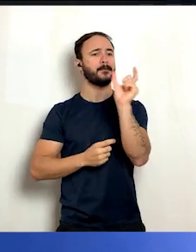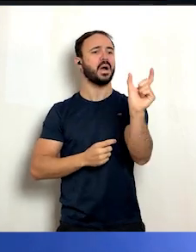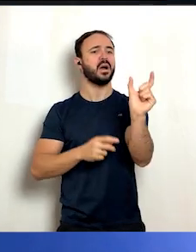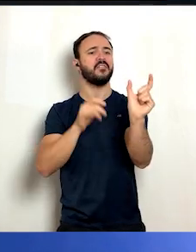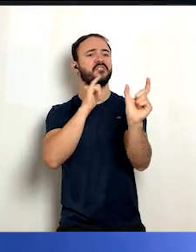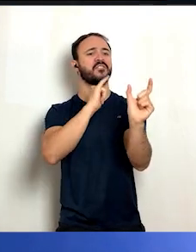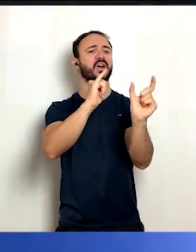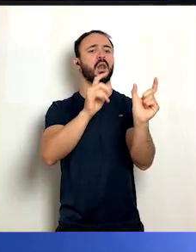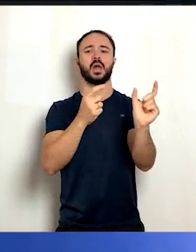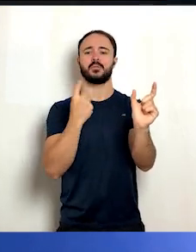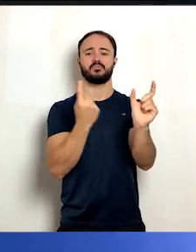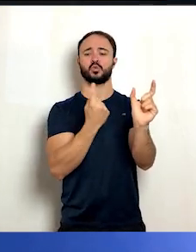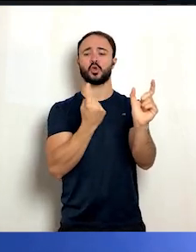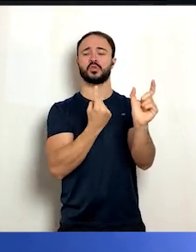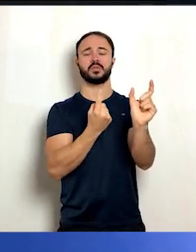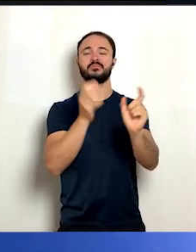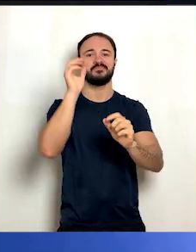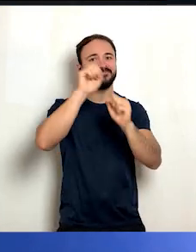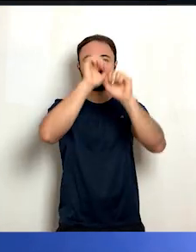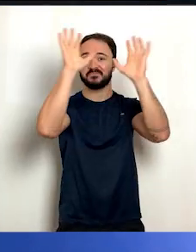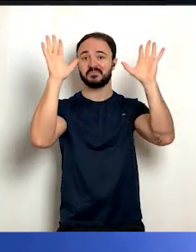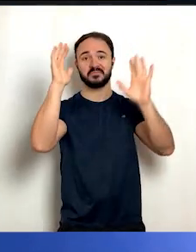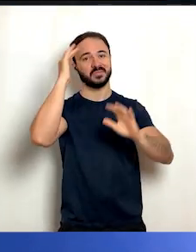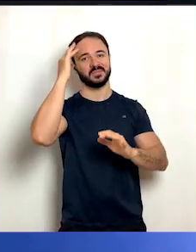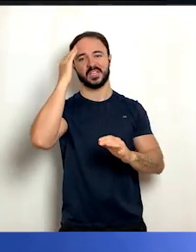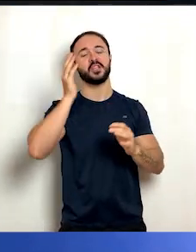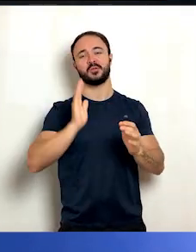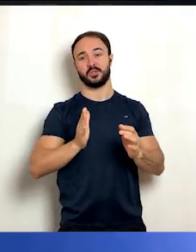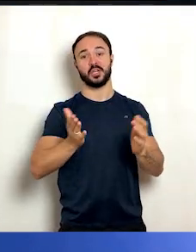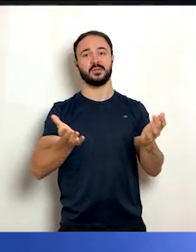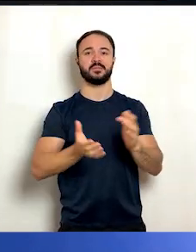informação que precisamos, eles têm um sentido completo.